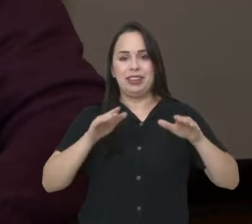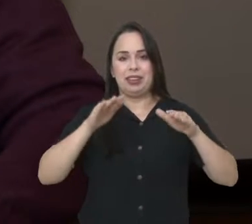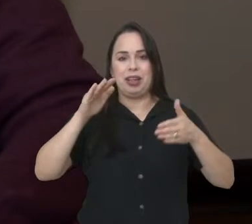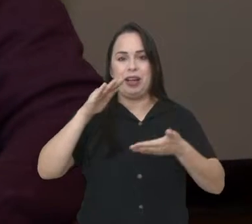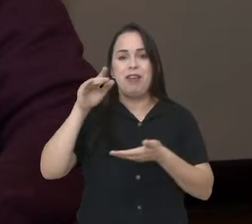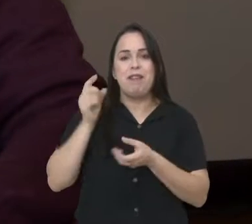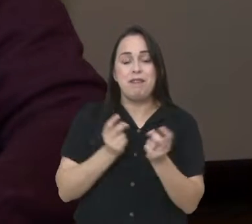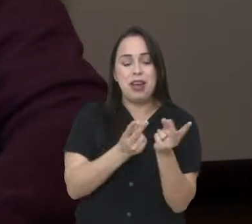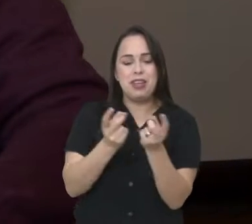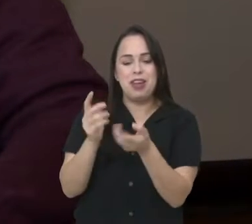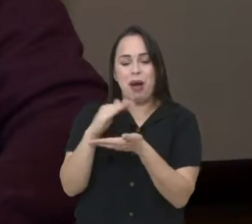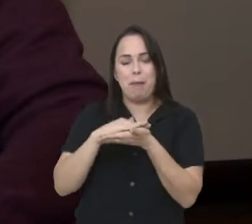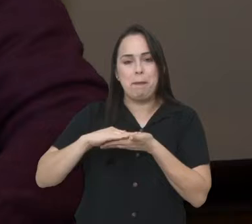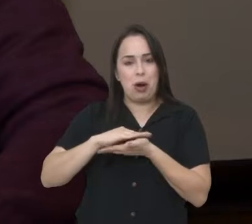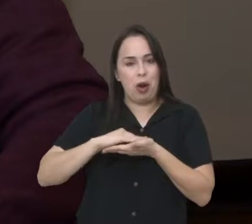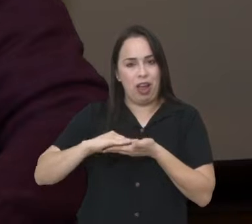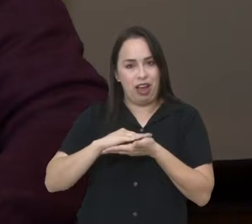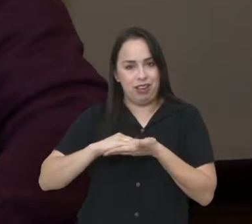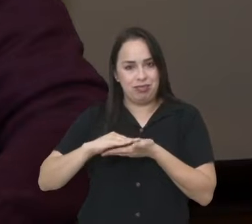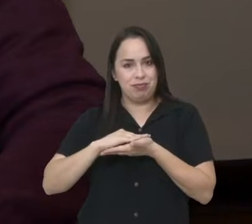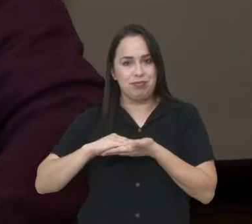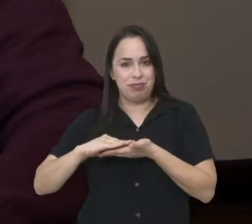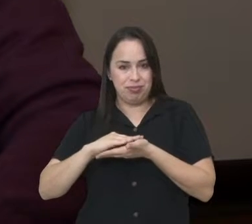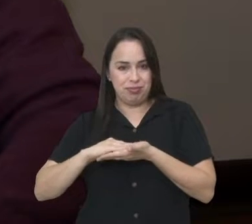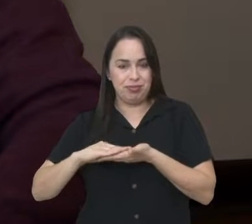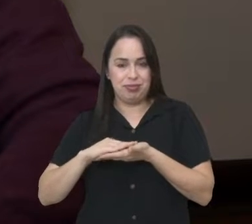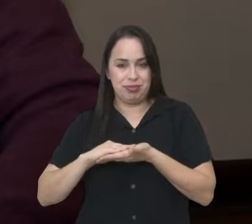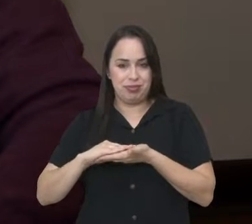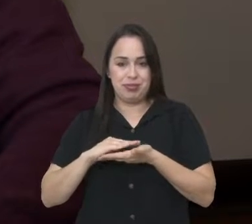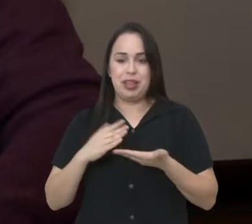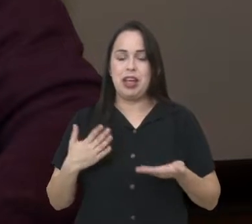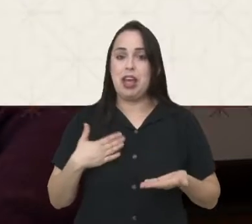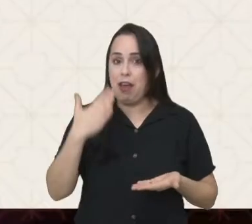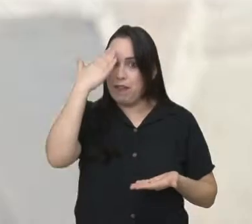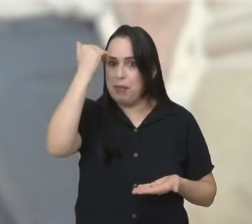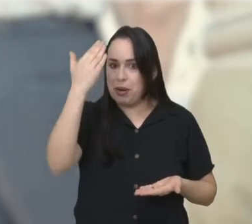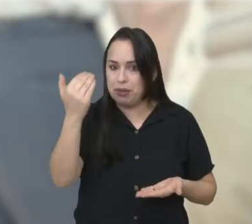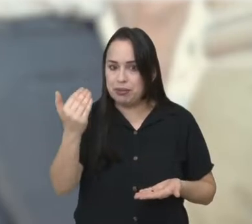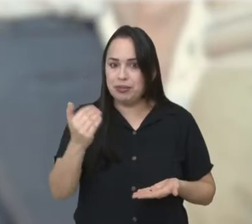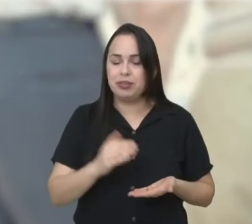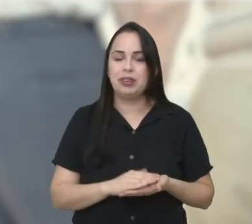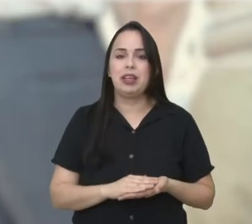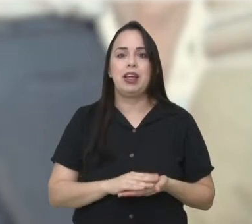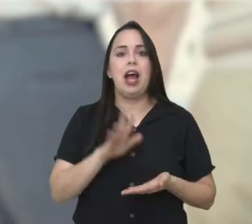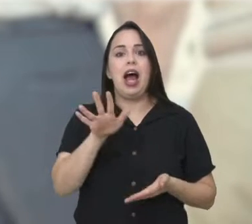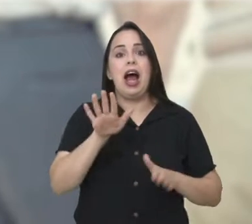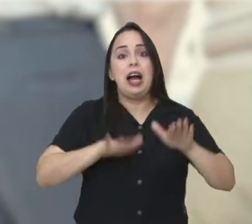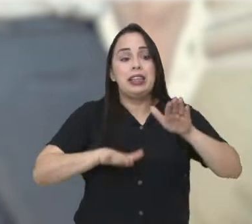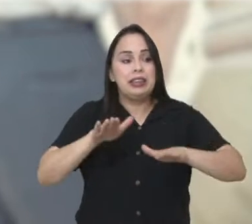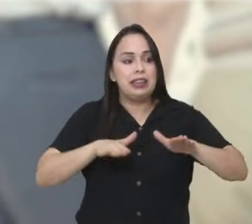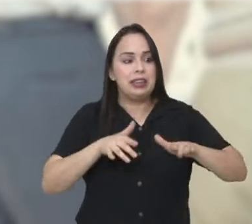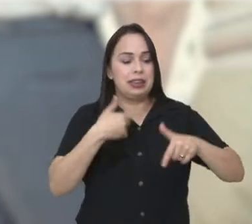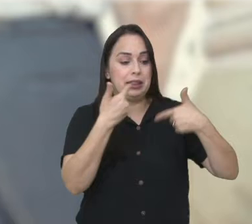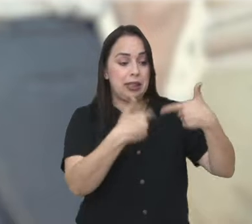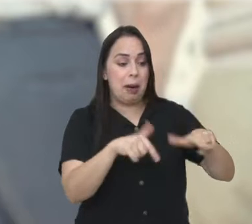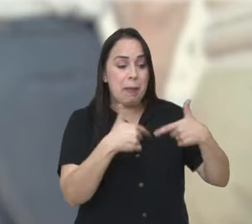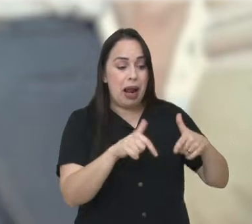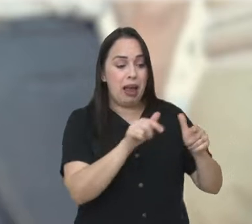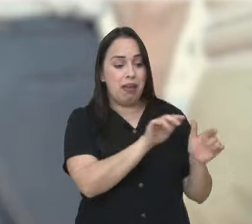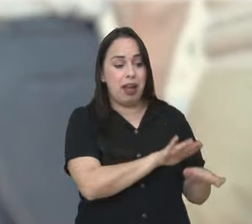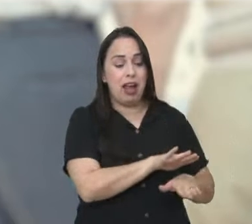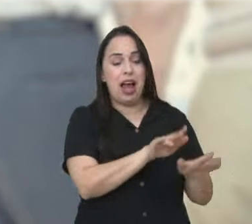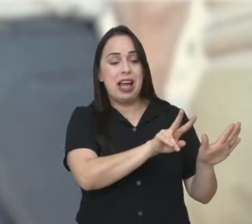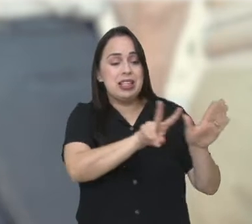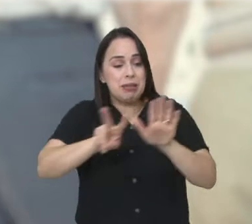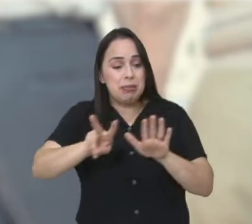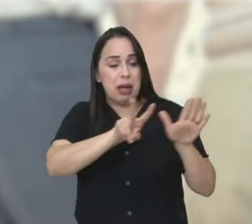famoso o bolinho aqui de São Dimas. E a gente ia, às vezes a semana inteira a gente ia, 3 horas,